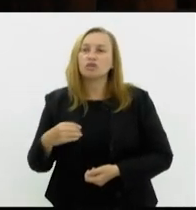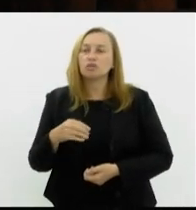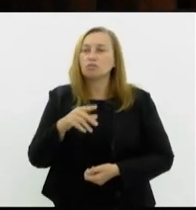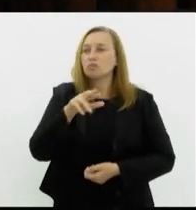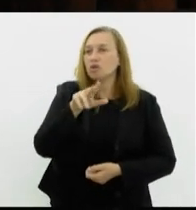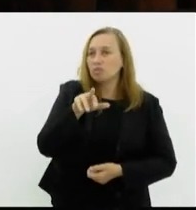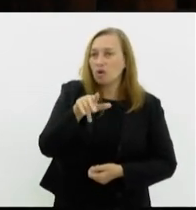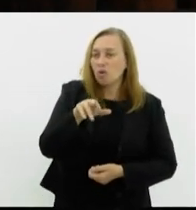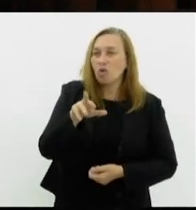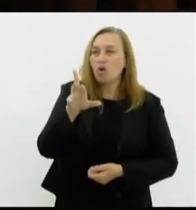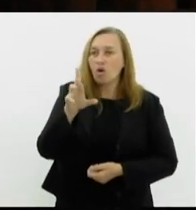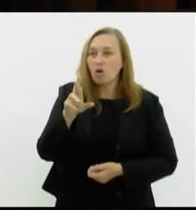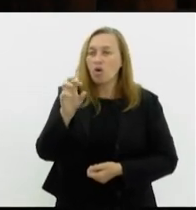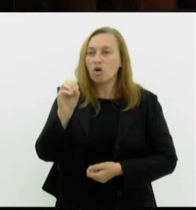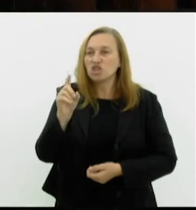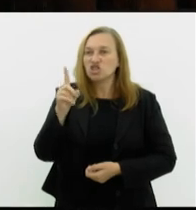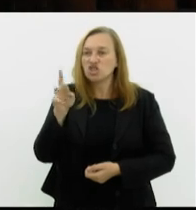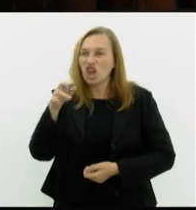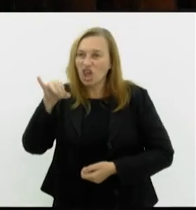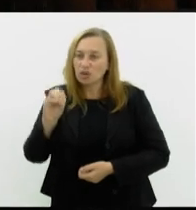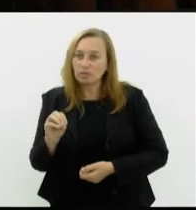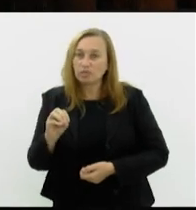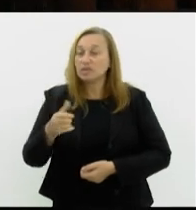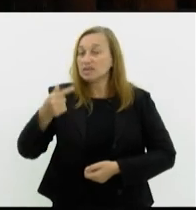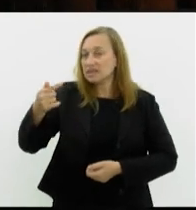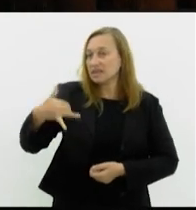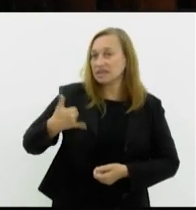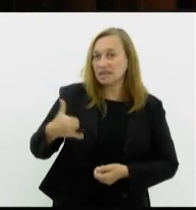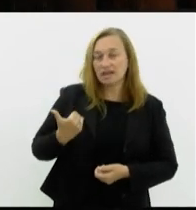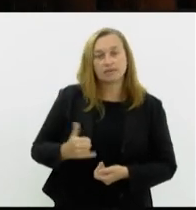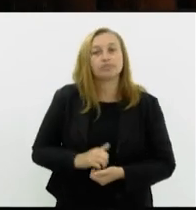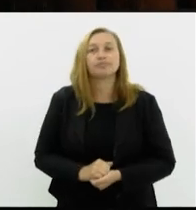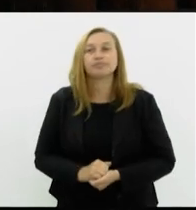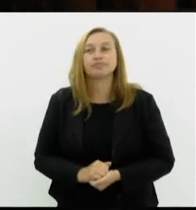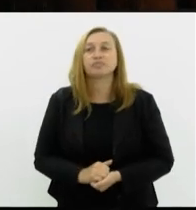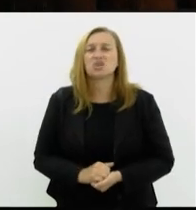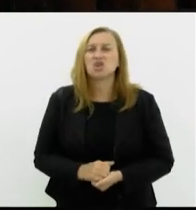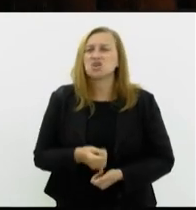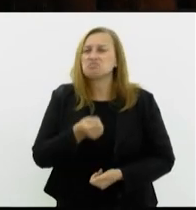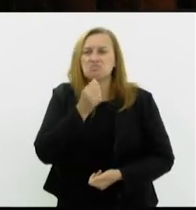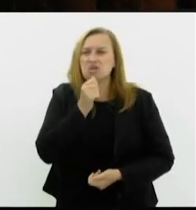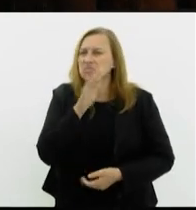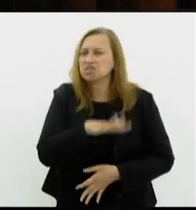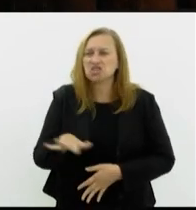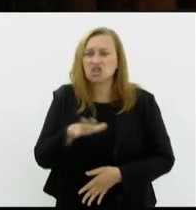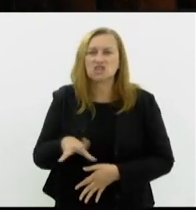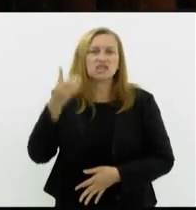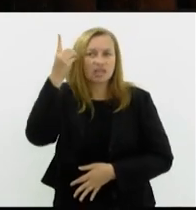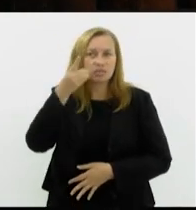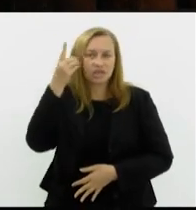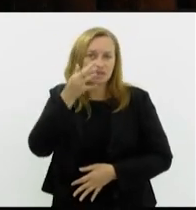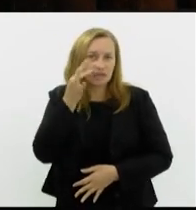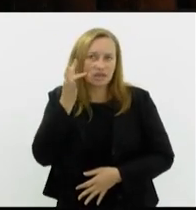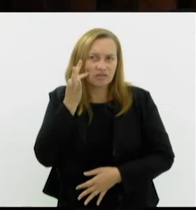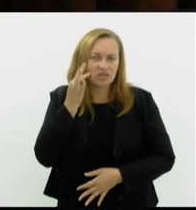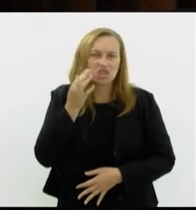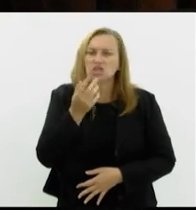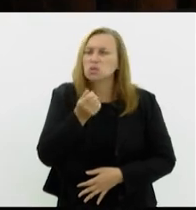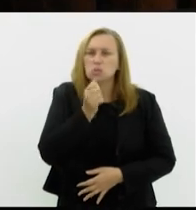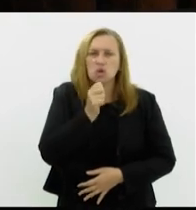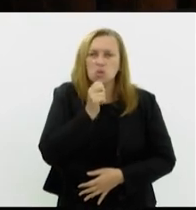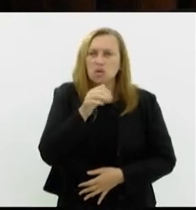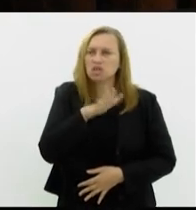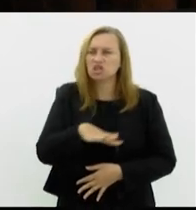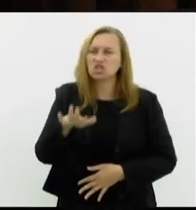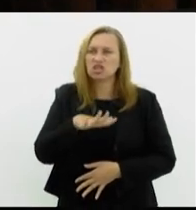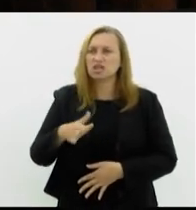Rogério Amorim, que tem 7 anos de idade. E para nenhuma das crianças, deputado Serafini, nenhuma das crianças